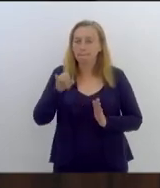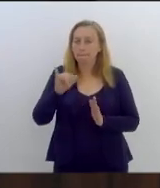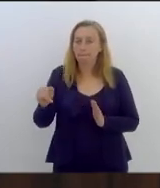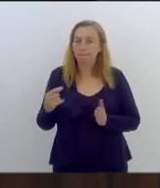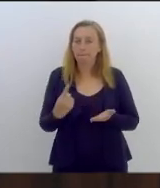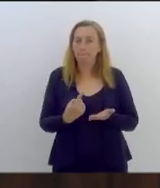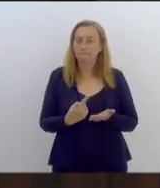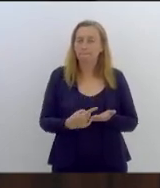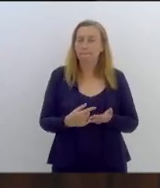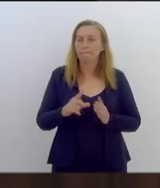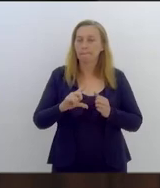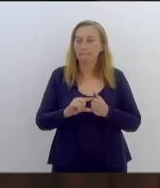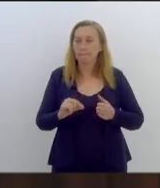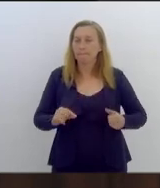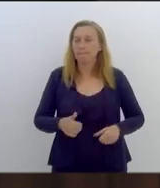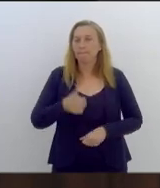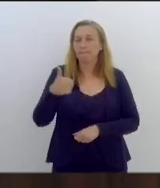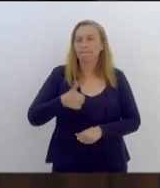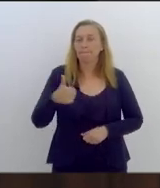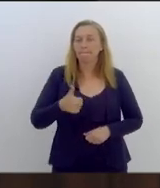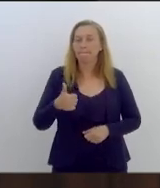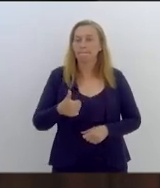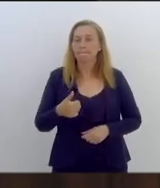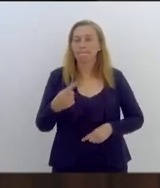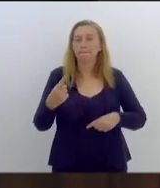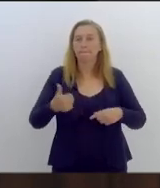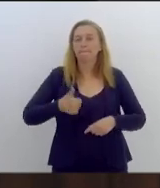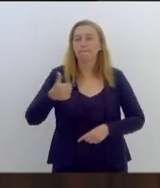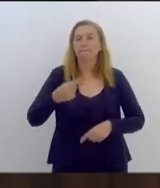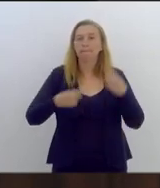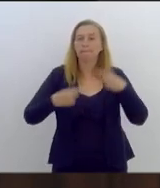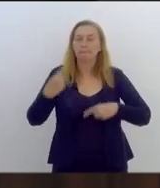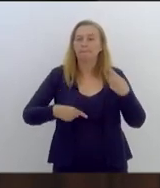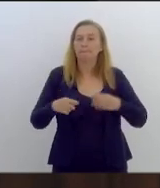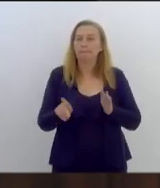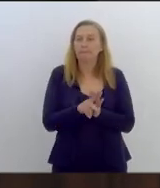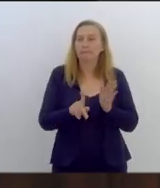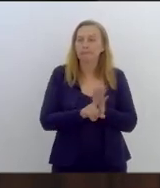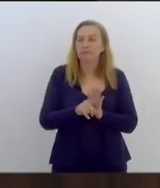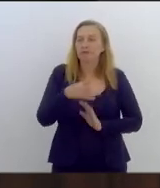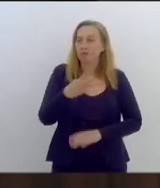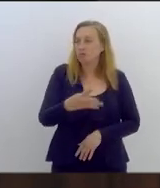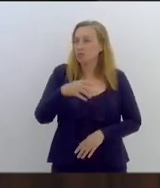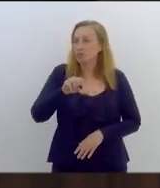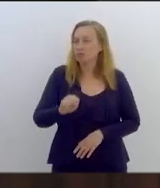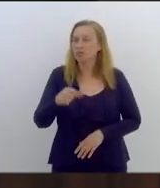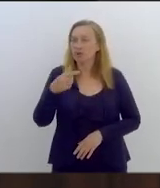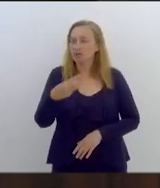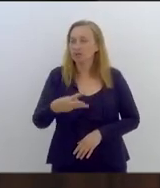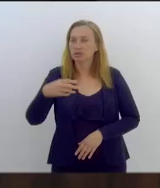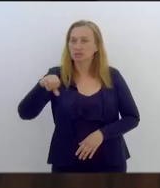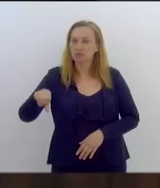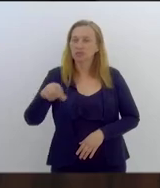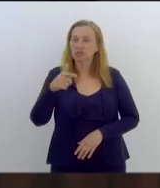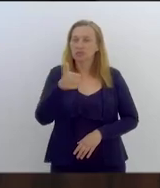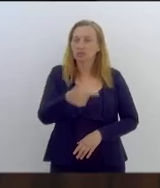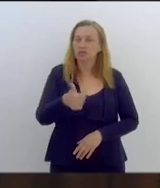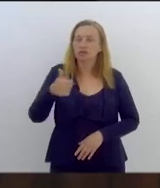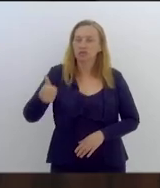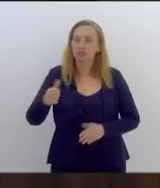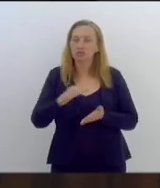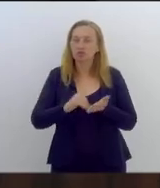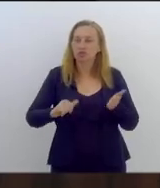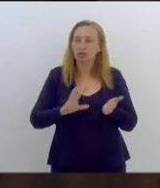com o parágrafo 1º do artigo 47 do Regimento Interno, em tramitação ordinária, primeira discussão, projeto de lei 4839 de 21, retirado de